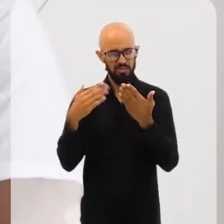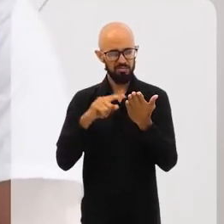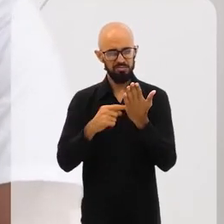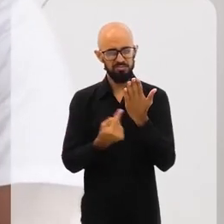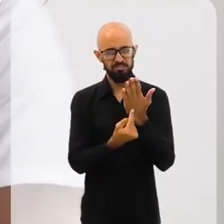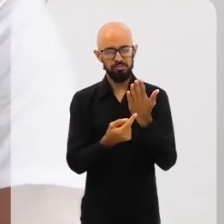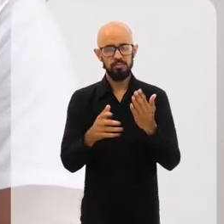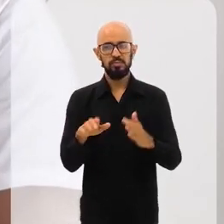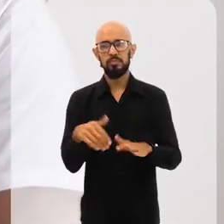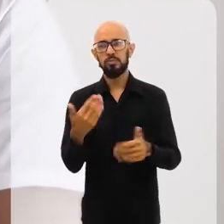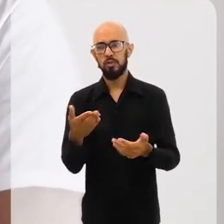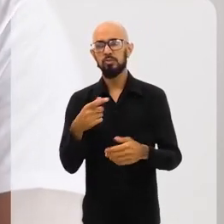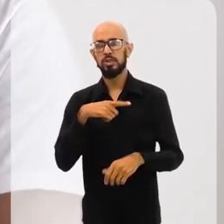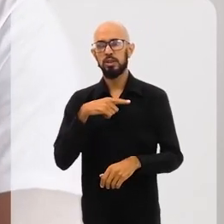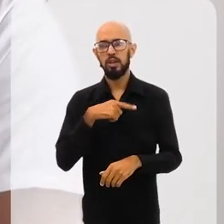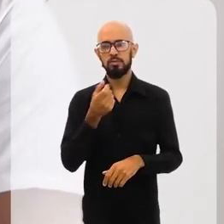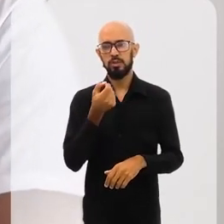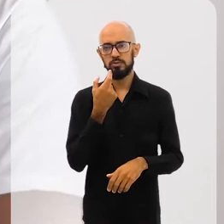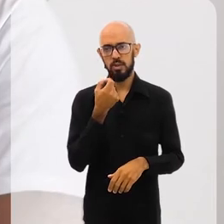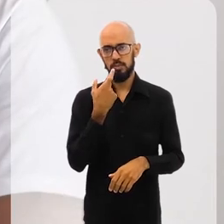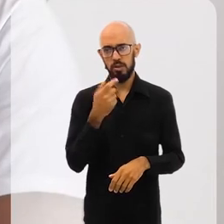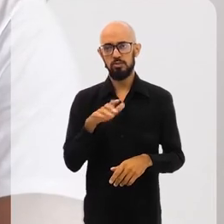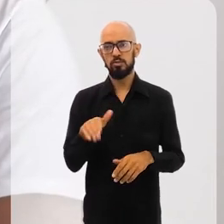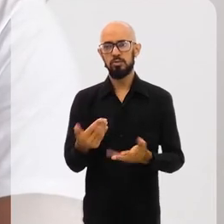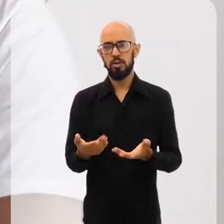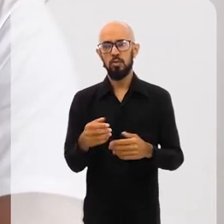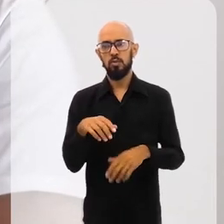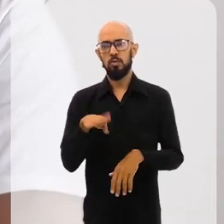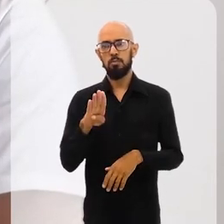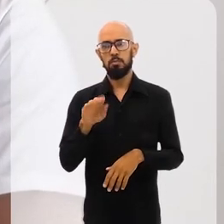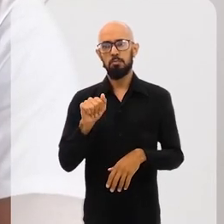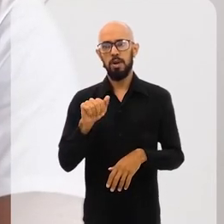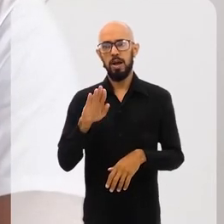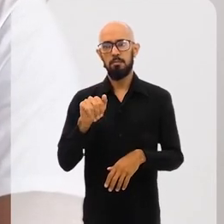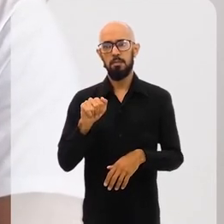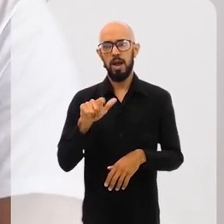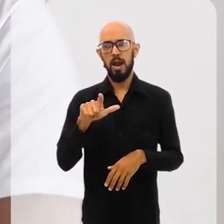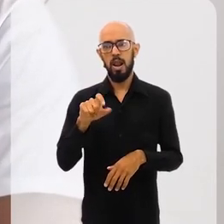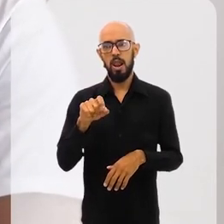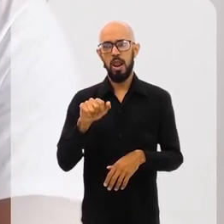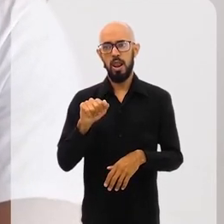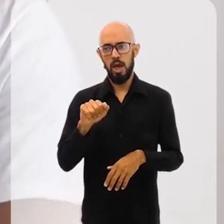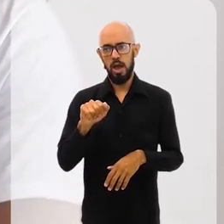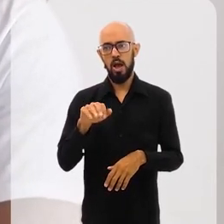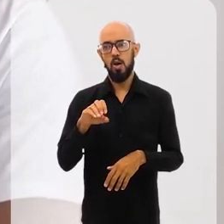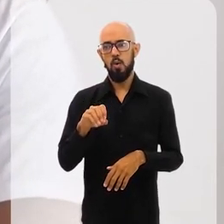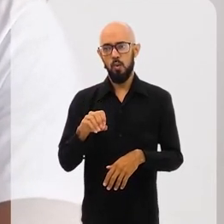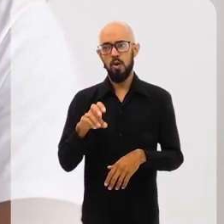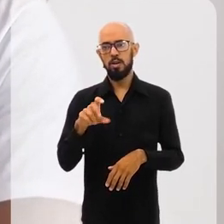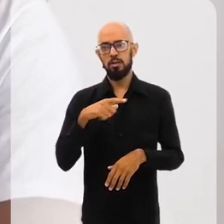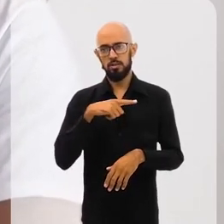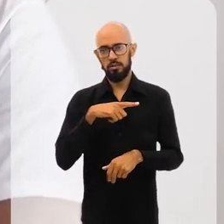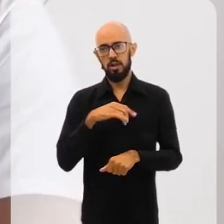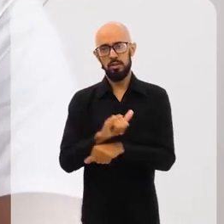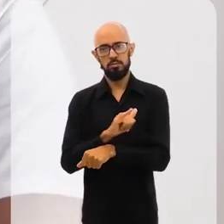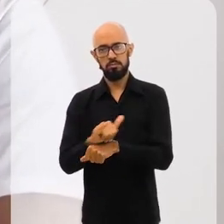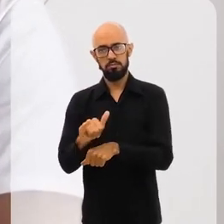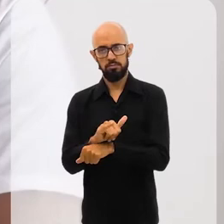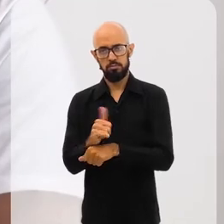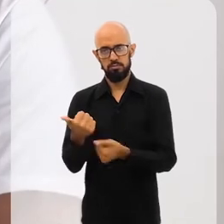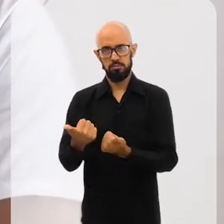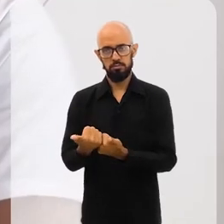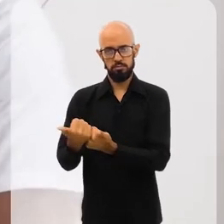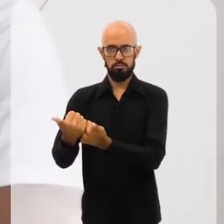seu problema. Então, também tem as suas medicações. Então, o Babalaô, ele tem algumas ferramentas para